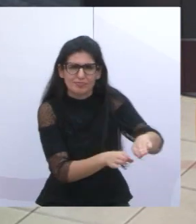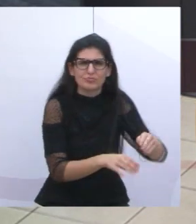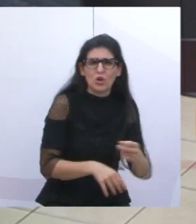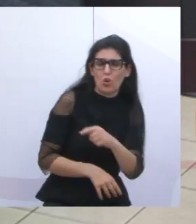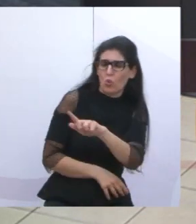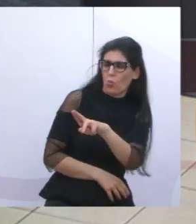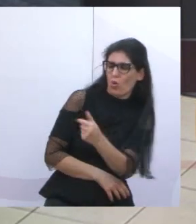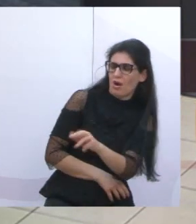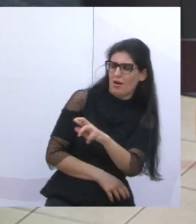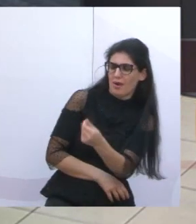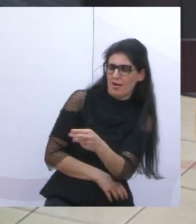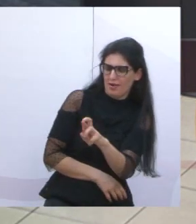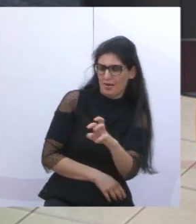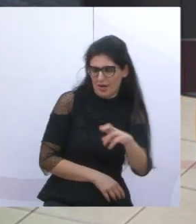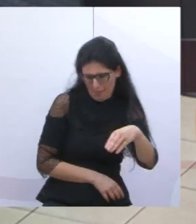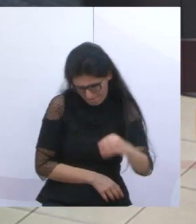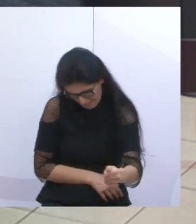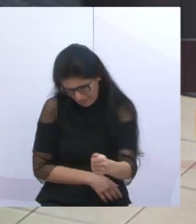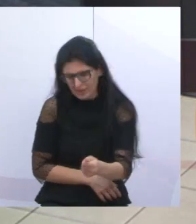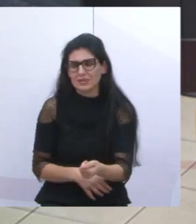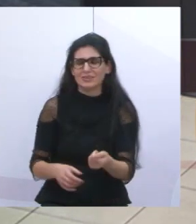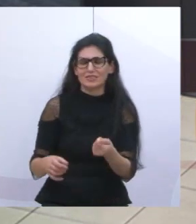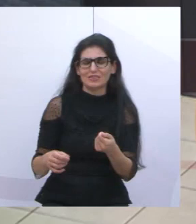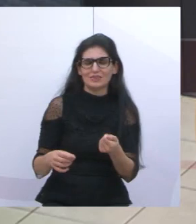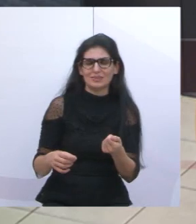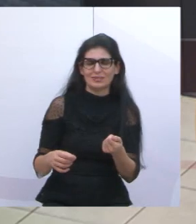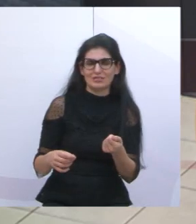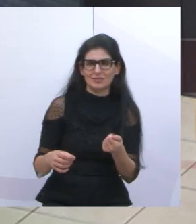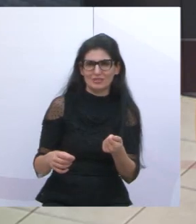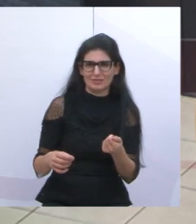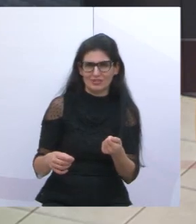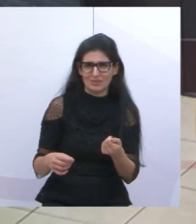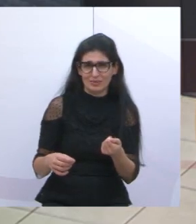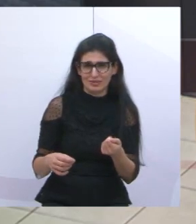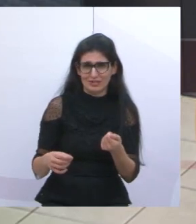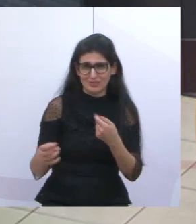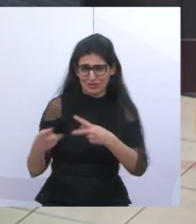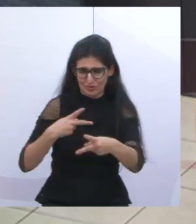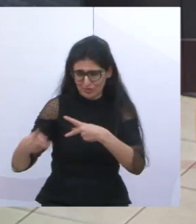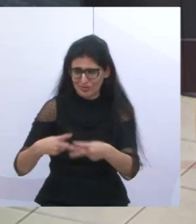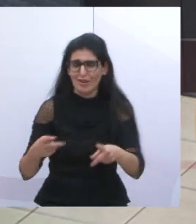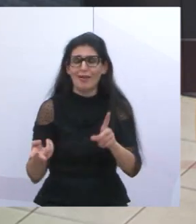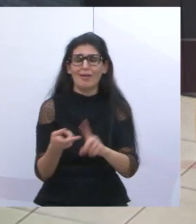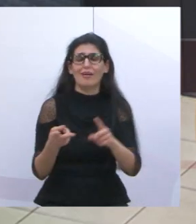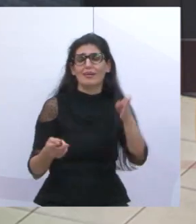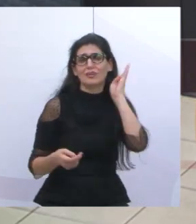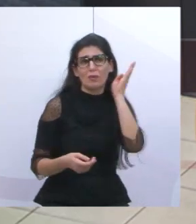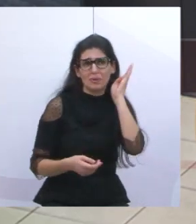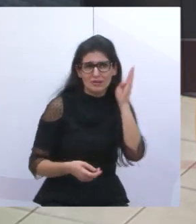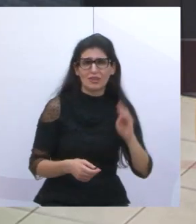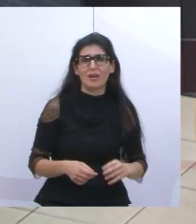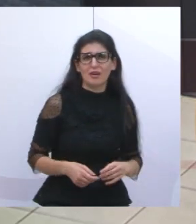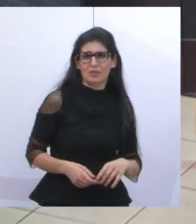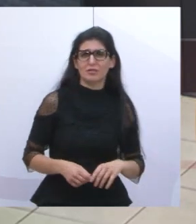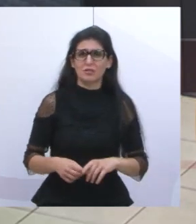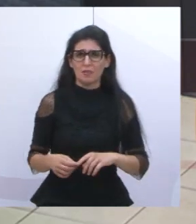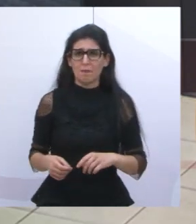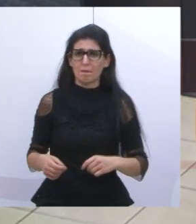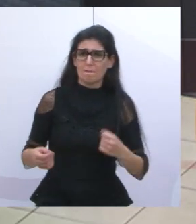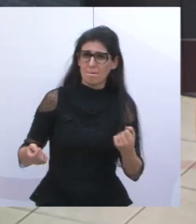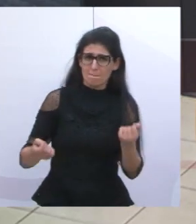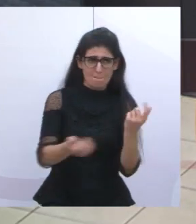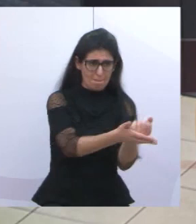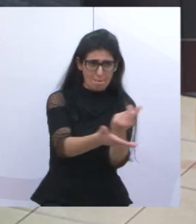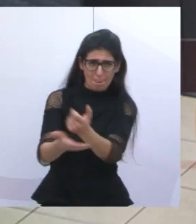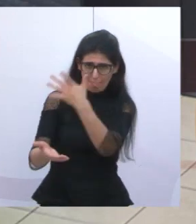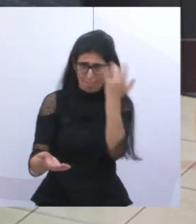aqui em São José dos Campos, Taubaté, Mogi das Cruzes, todas as cidades cobram a contribuição. Jacareí não cobra. Sabe quem